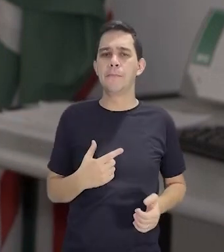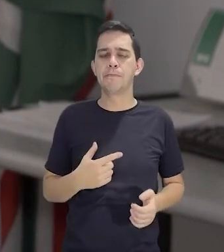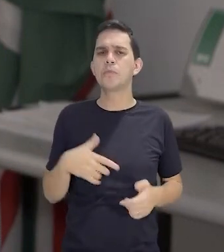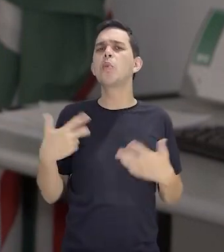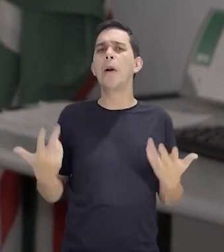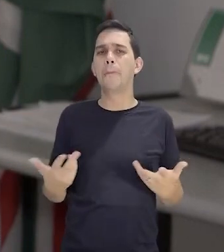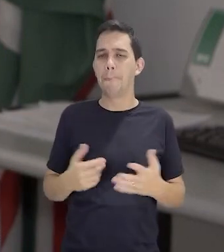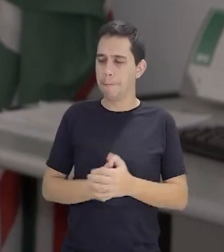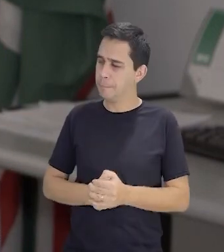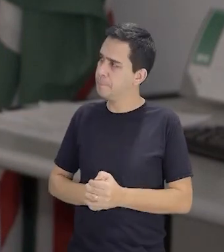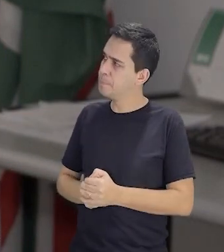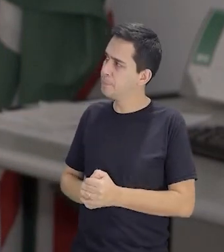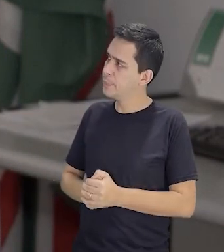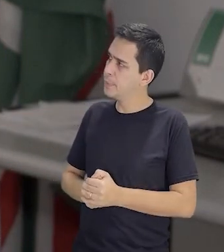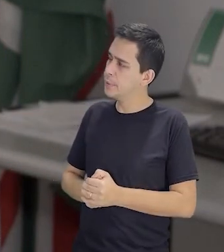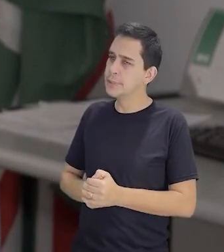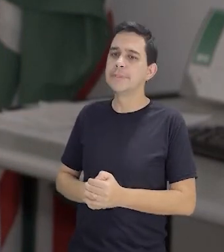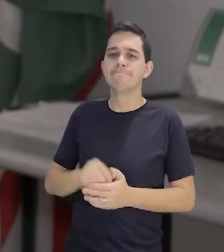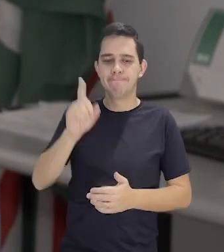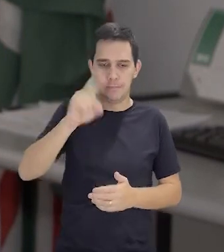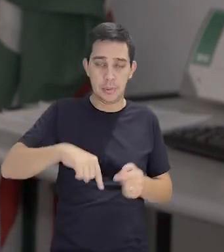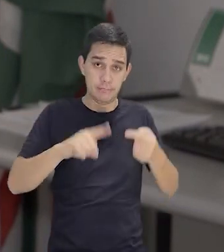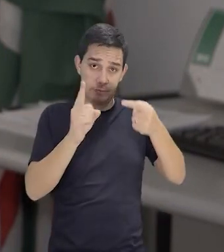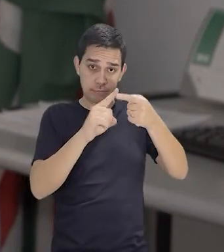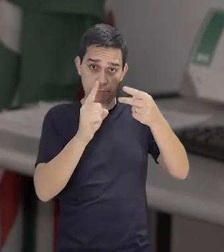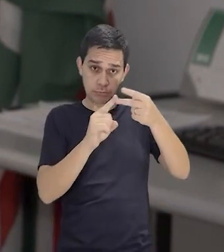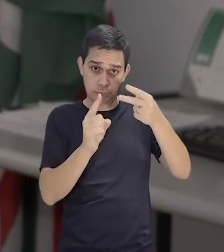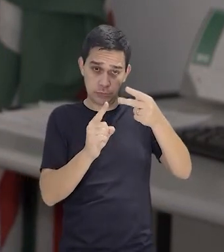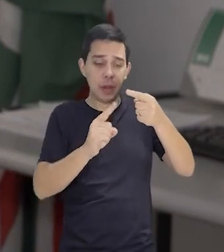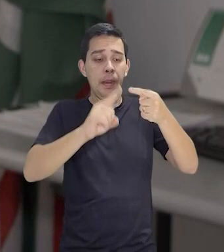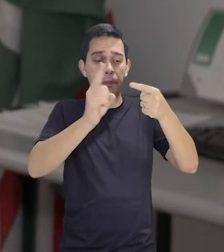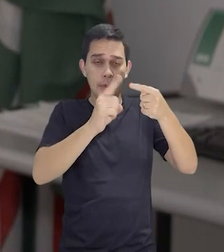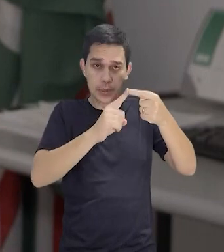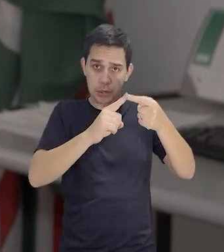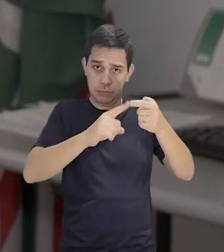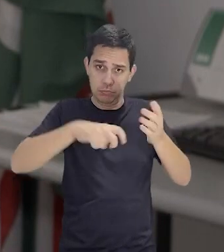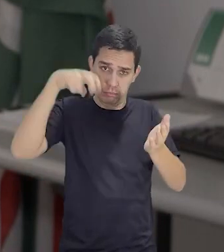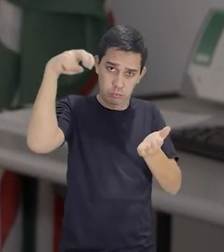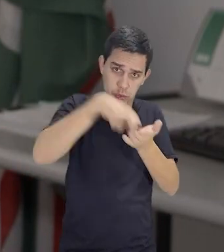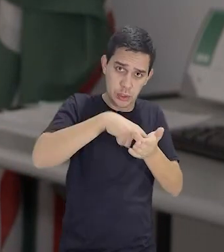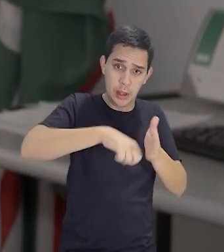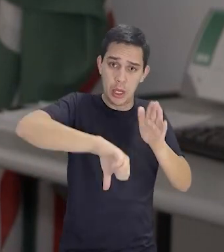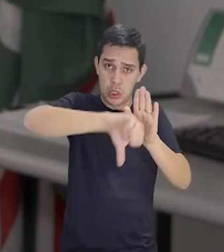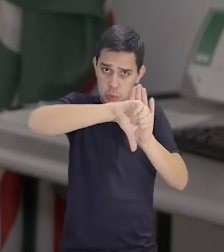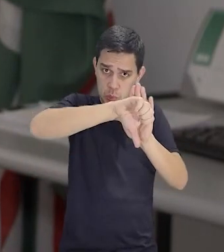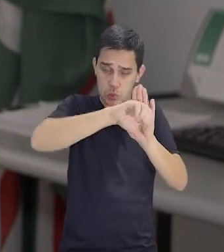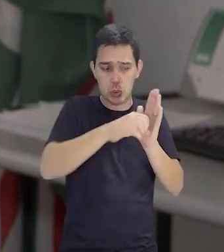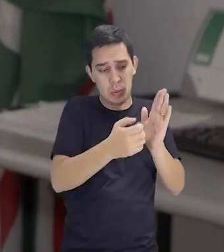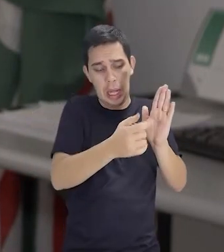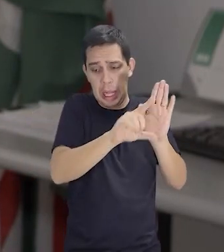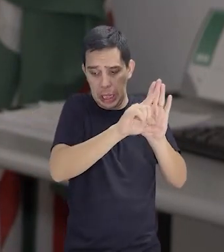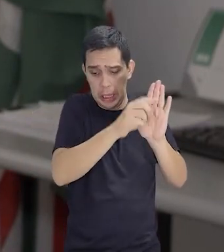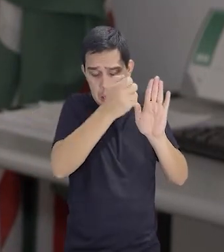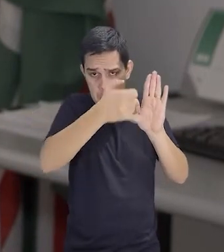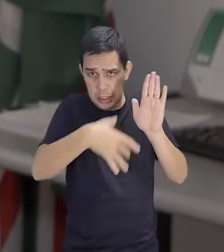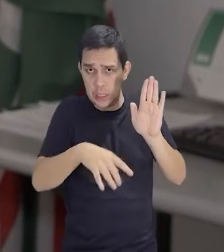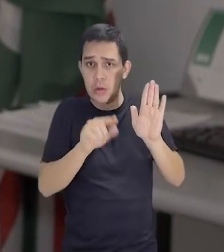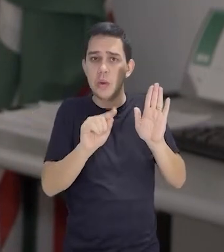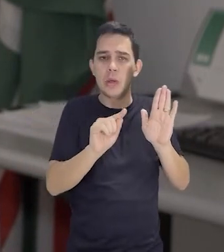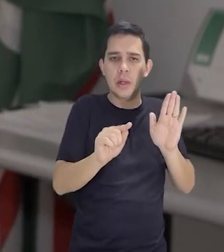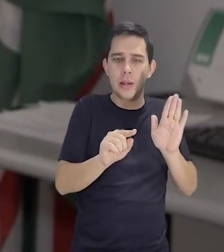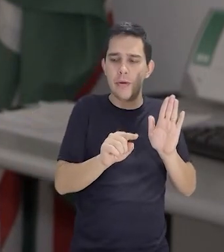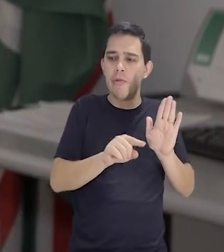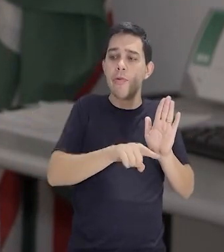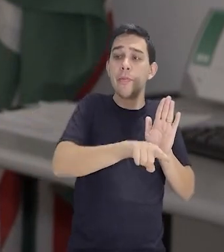administrativa, a Auditoria Fiscal do Trabalho lavra um auto, um conhecido auto 44, em que essas pessoas são